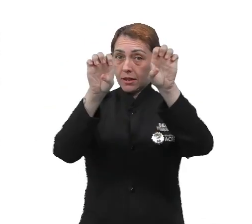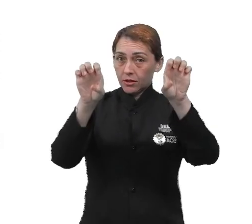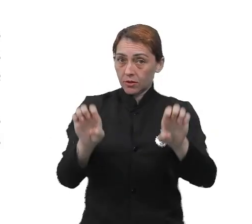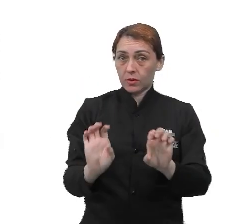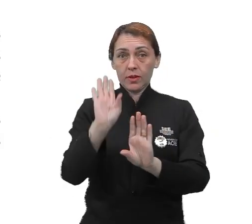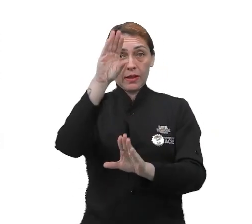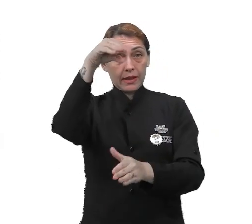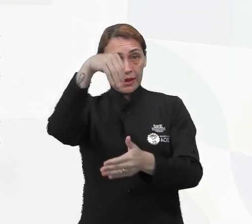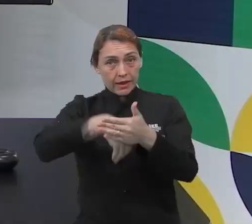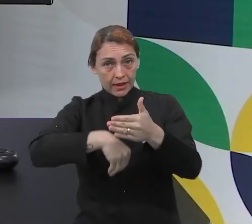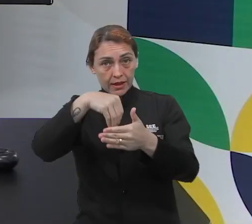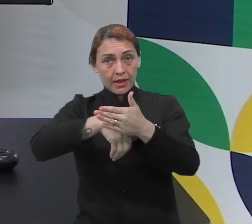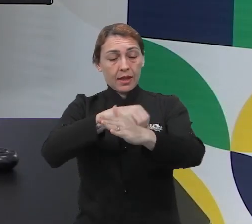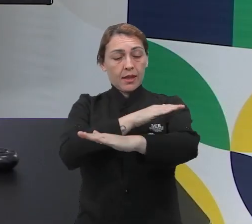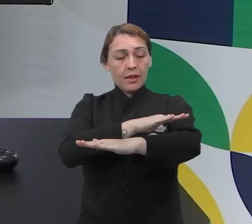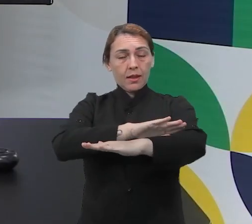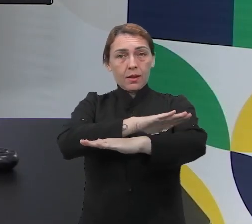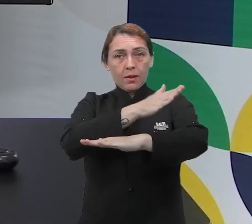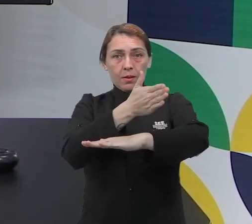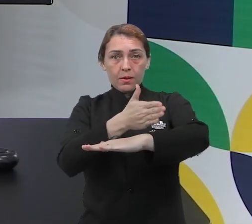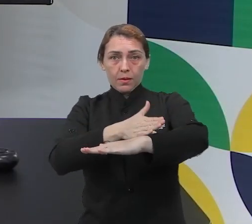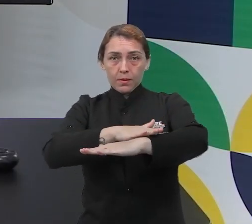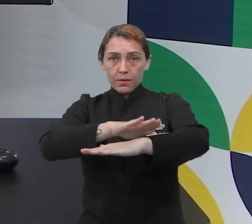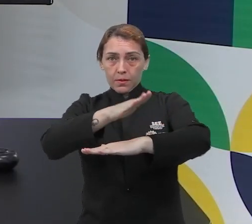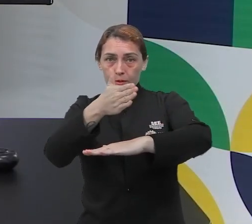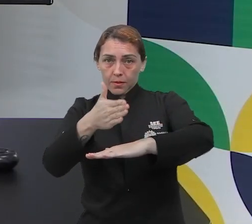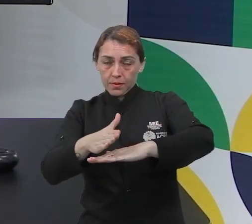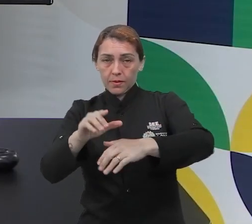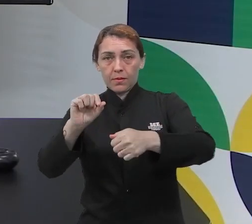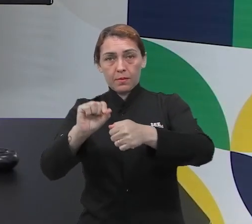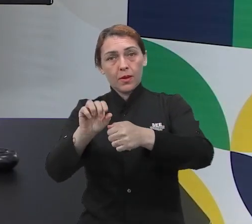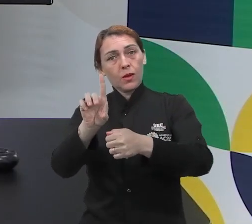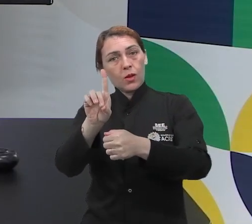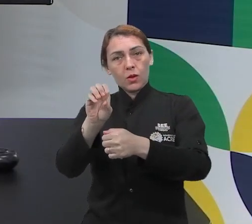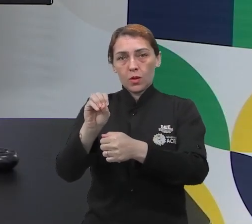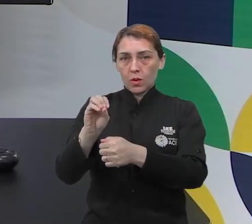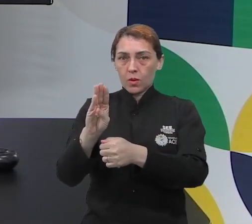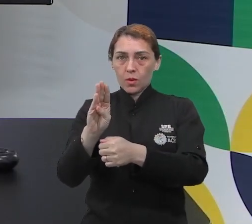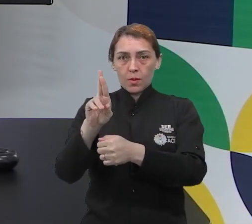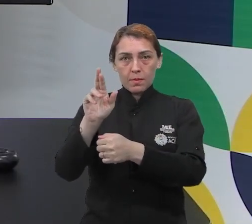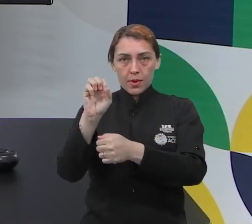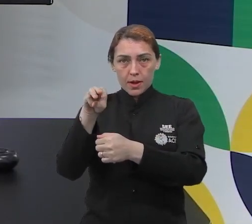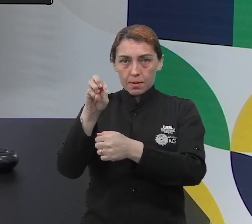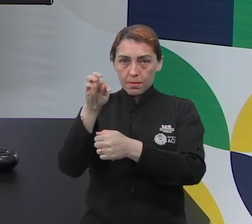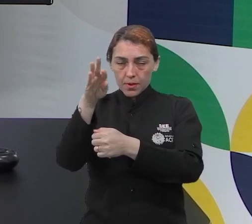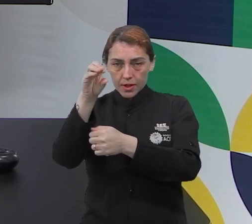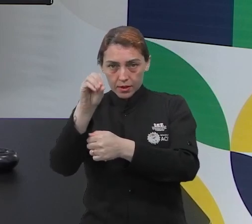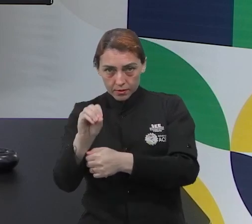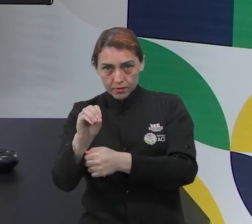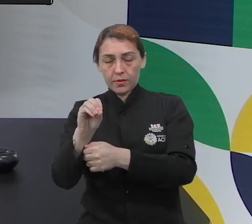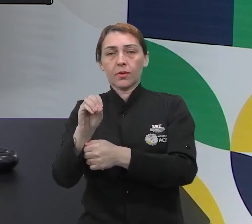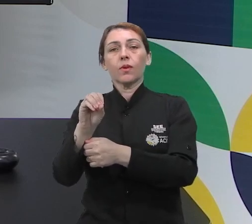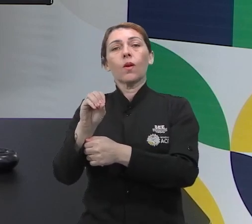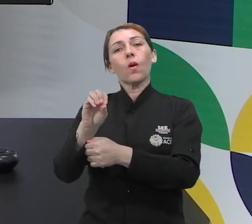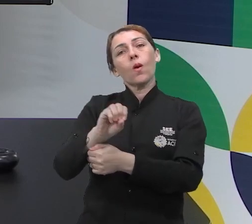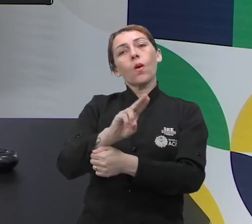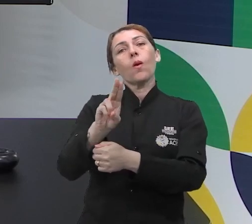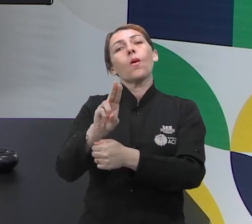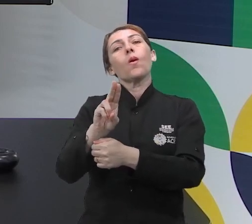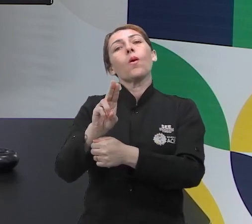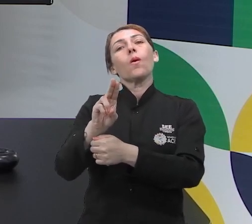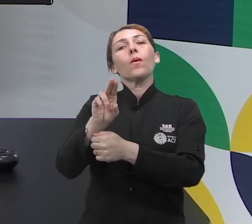estruturas internas dos relevos, elas são formadas ou por dobramentos modernos, como no caso das montanhas, ou por